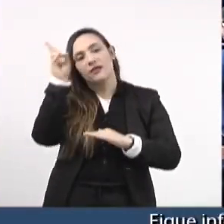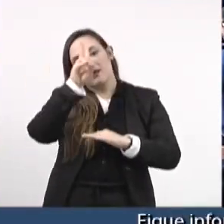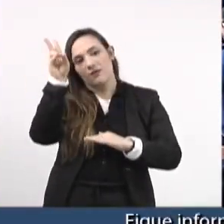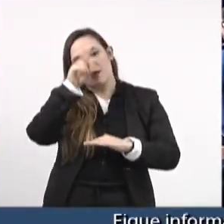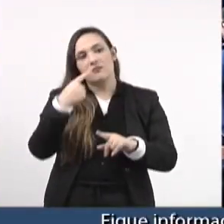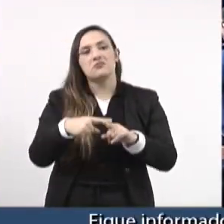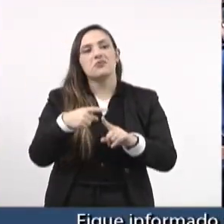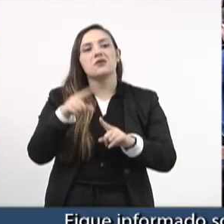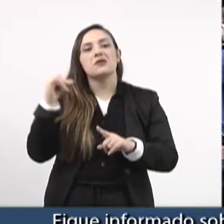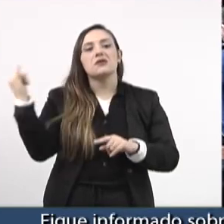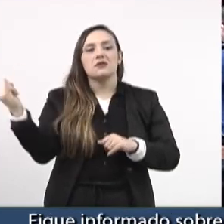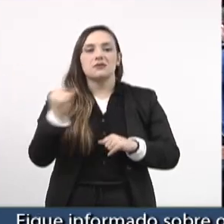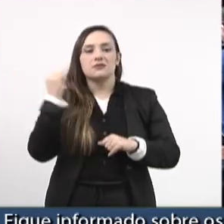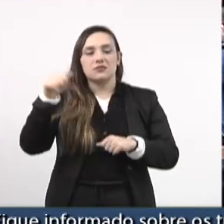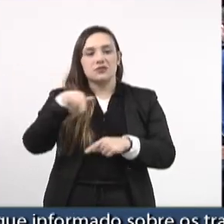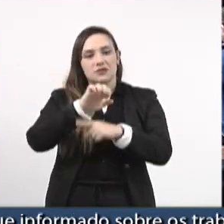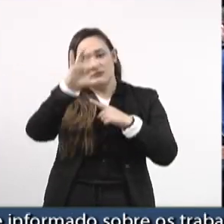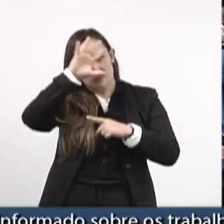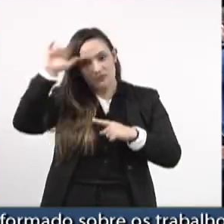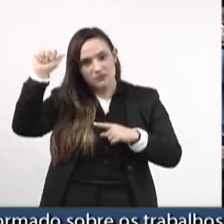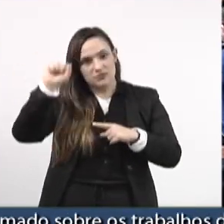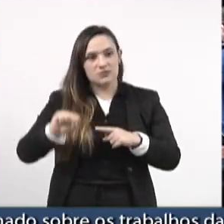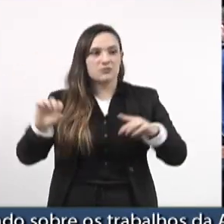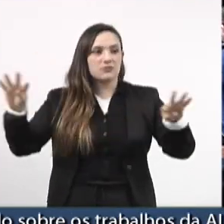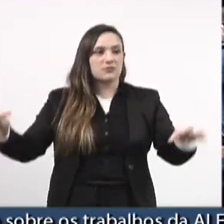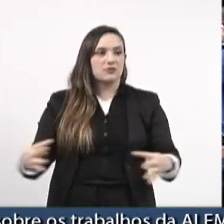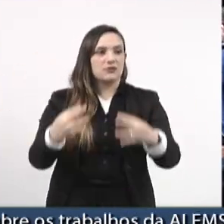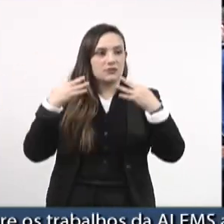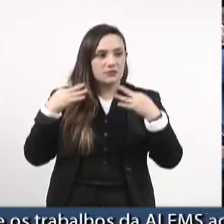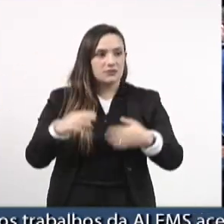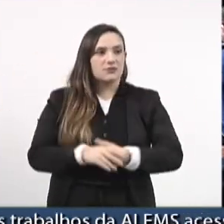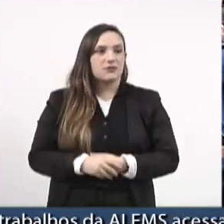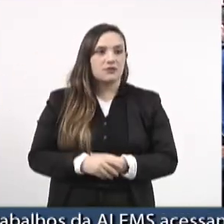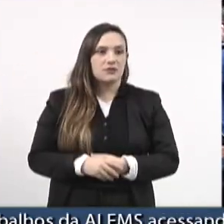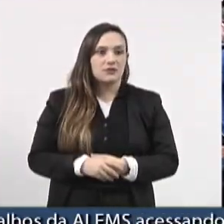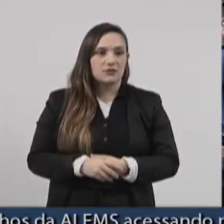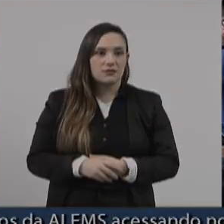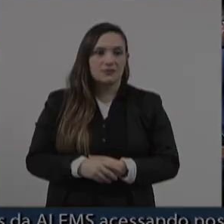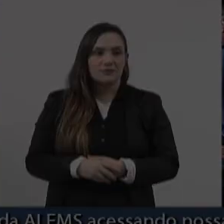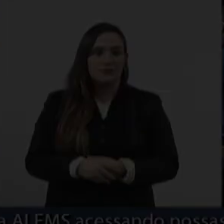muito importante para Mato Grosso do Sul o que aconteceu ontem. É só, senhor presidente.